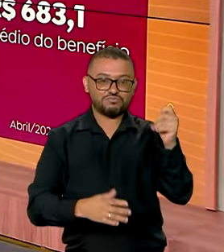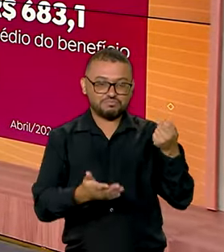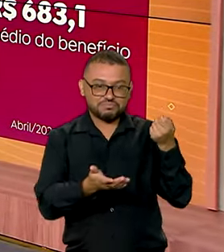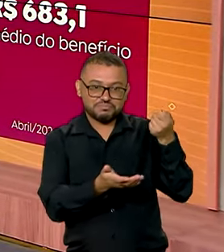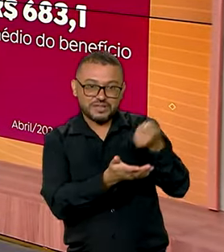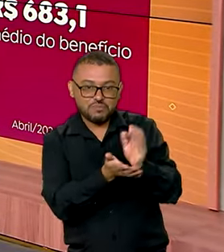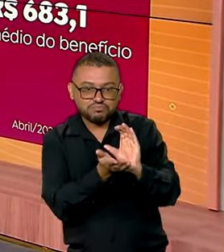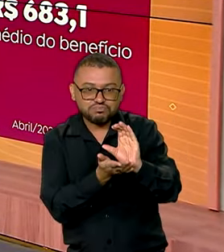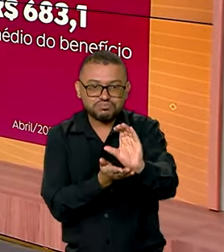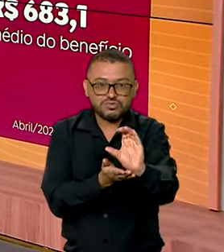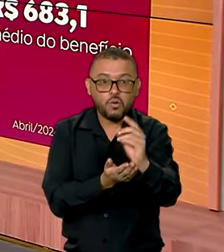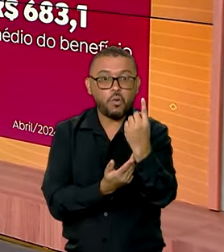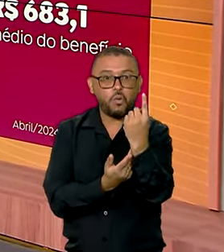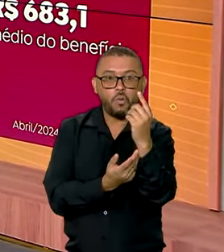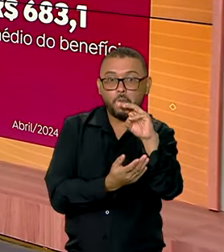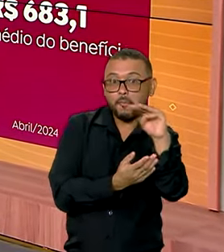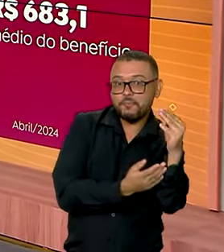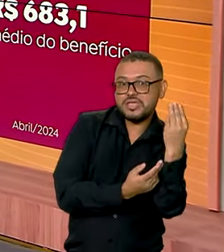em 2023